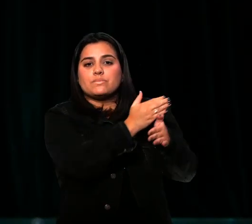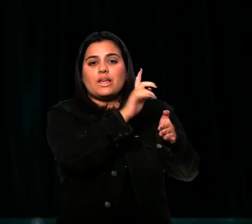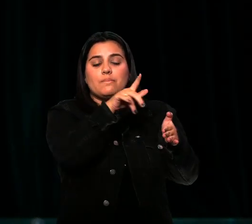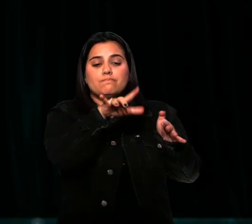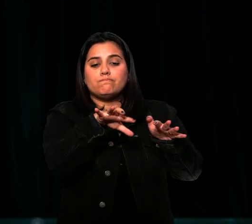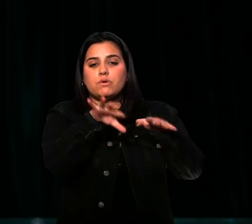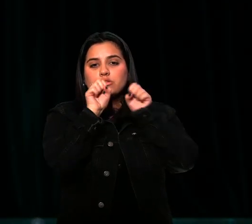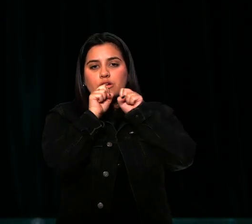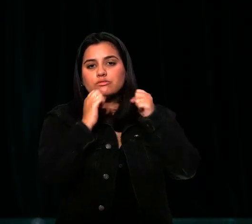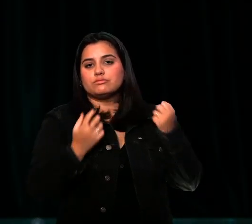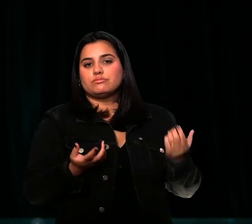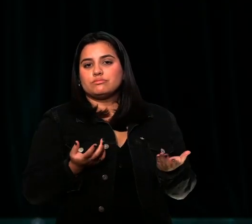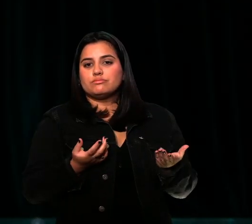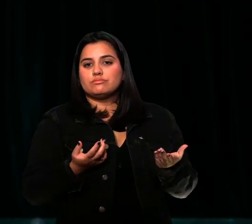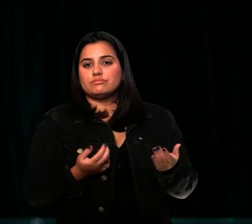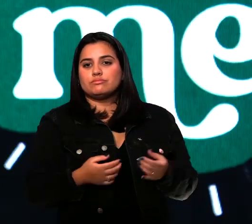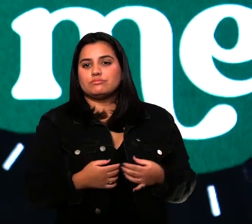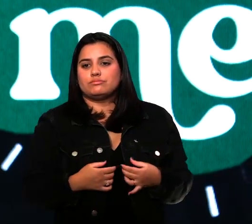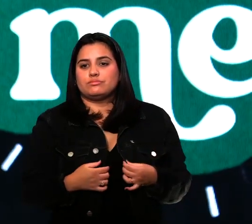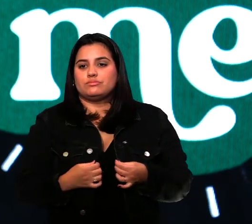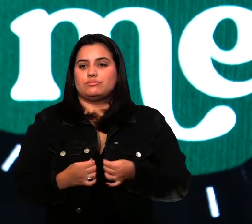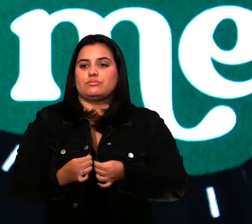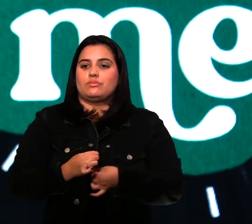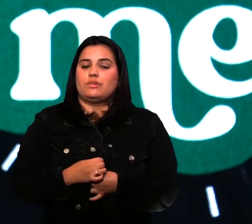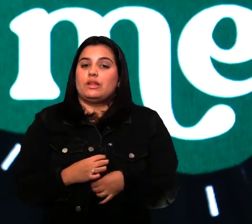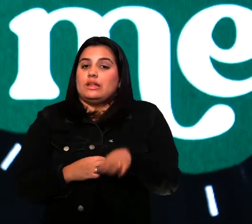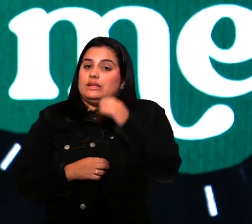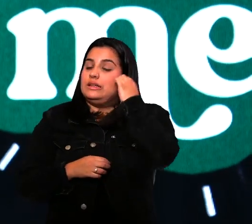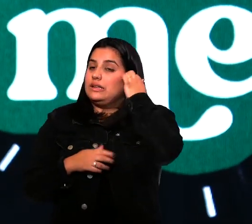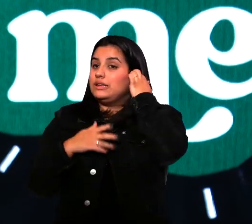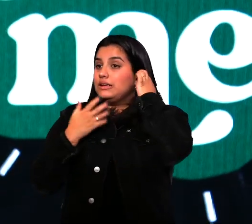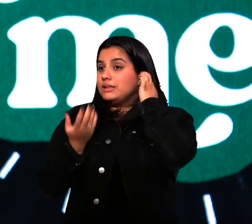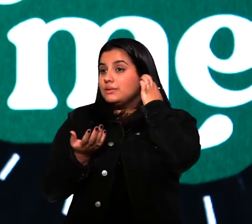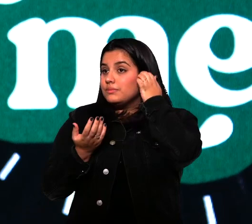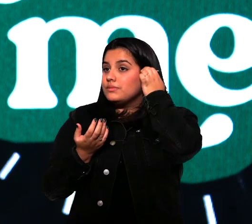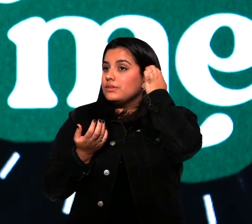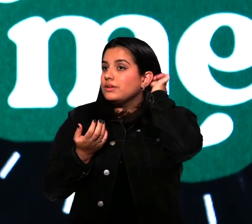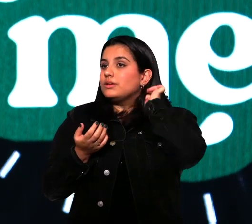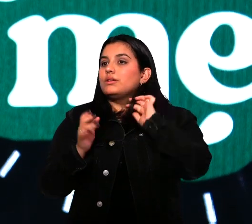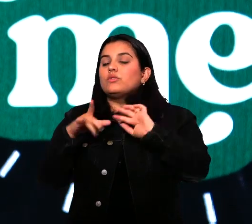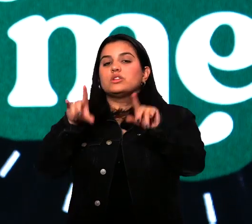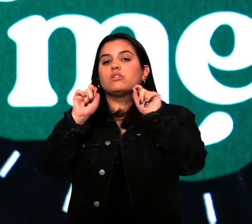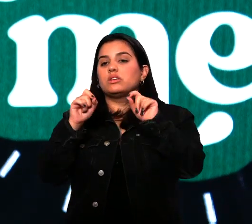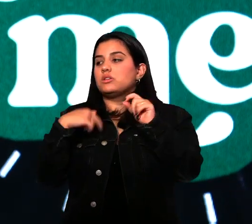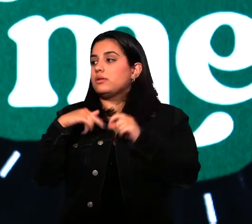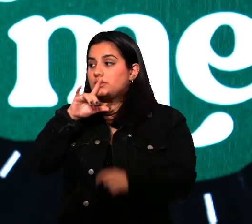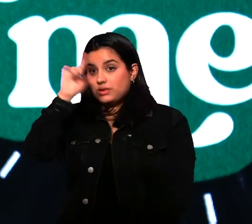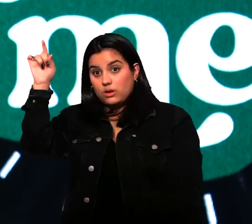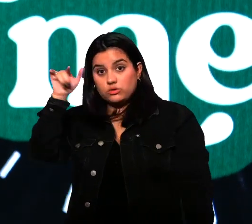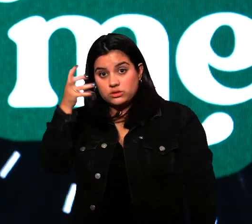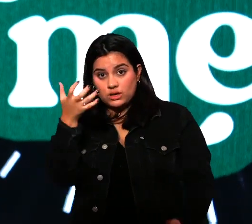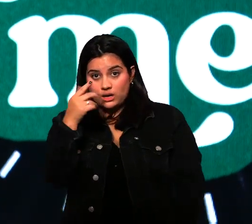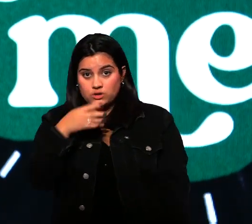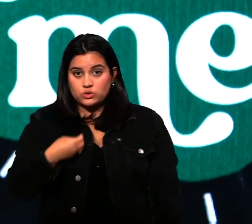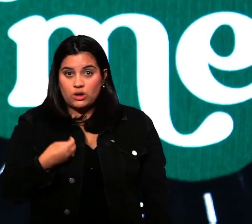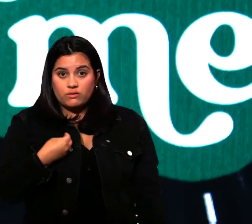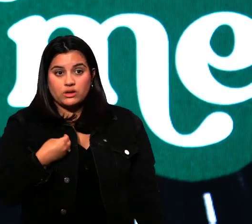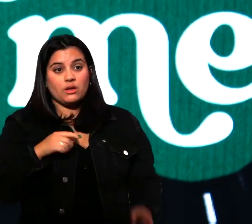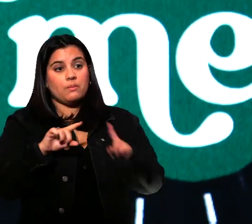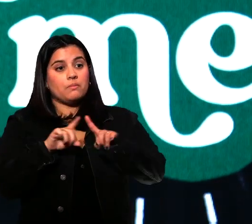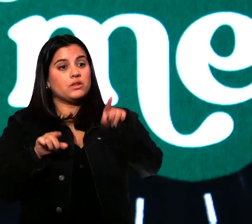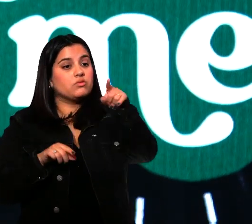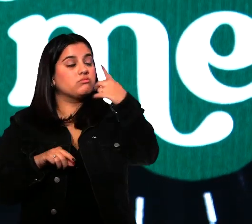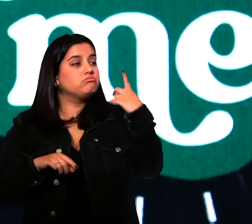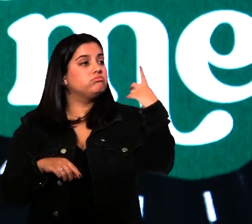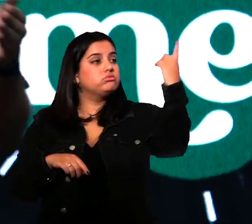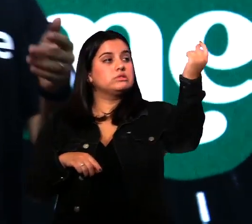maldição. E no final das contas, você está fugindo daquilo que Deus quer trabalhar na tua vida. Porque Ele quer te fazer